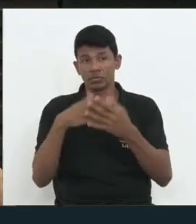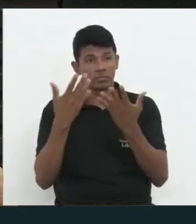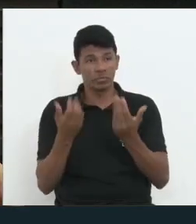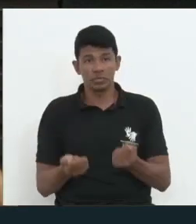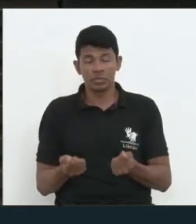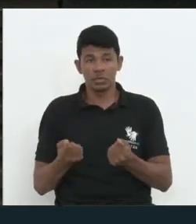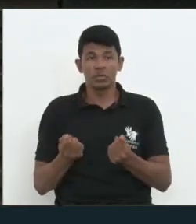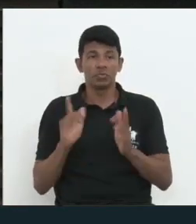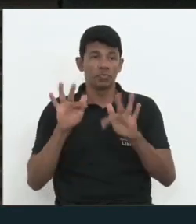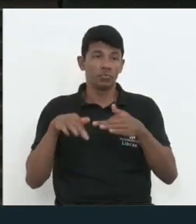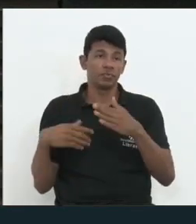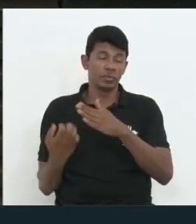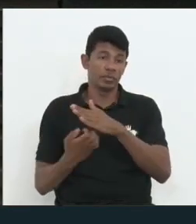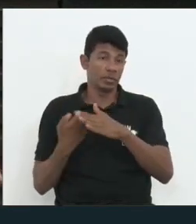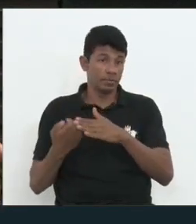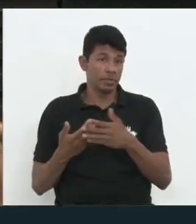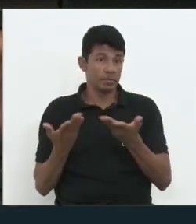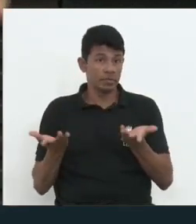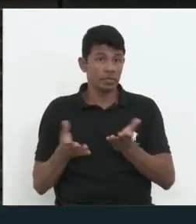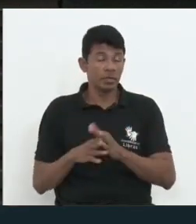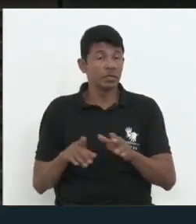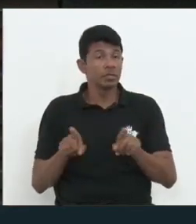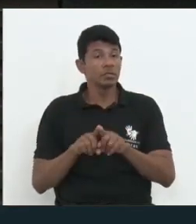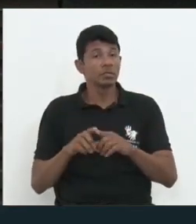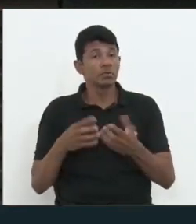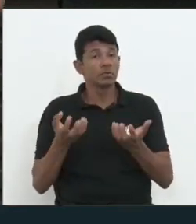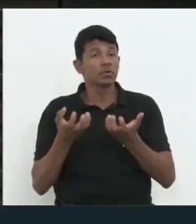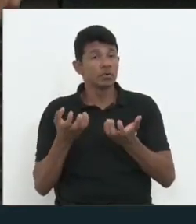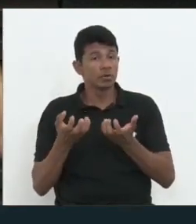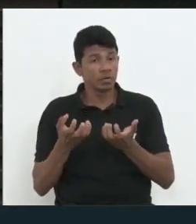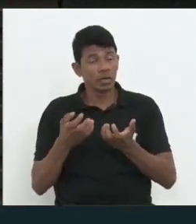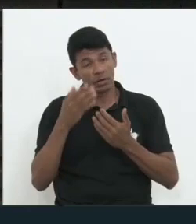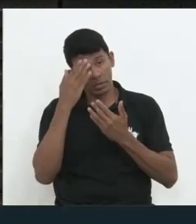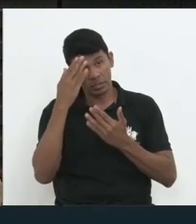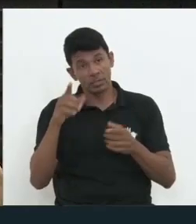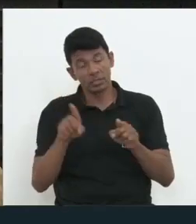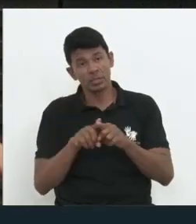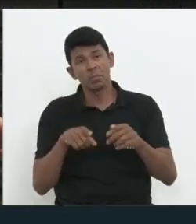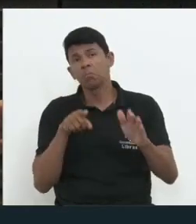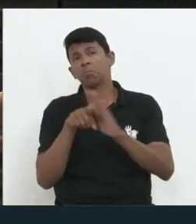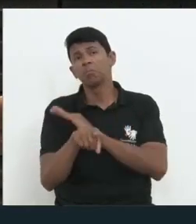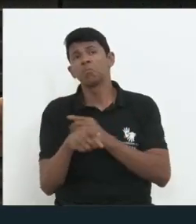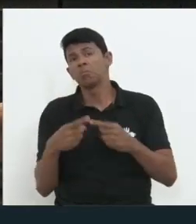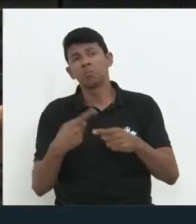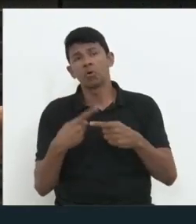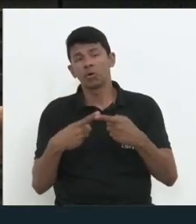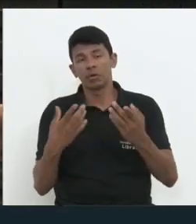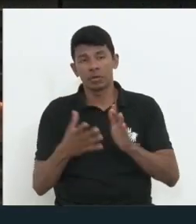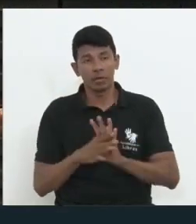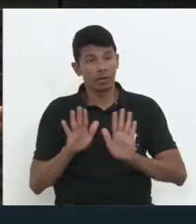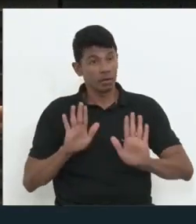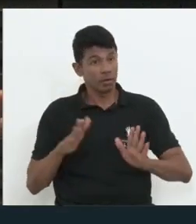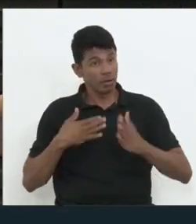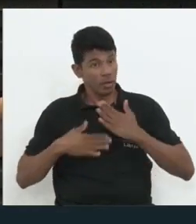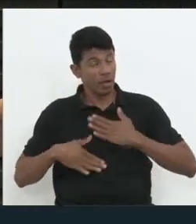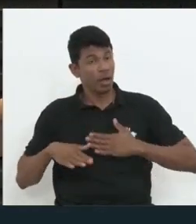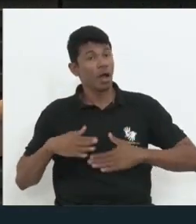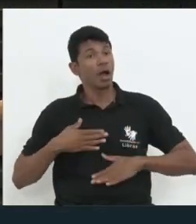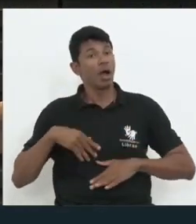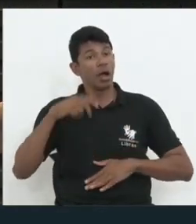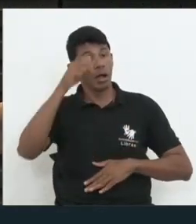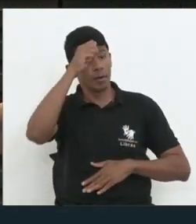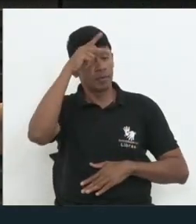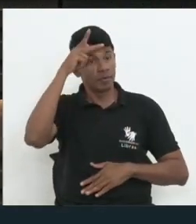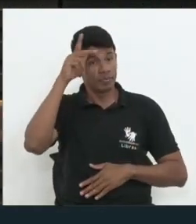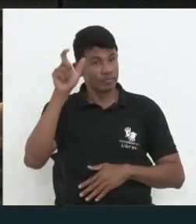da Proguaru. Então, gostaria de atender. E por que que eu... de agradecer e por que que eu perguntei? Fiquem tranquilos que o prefeito não assiste a